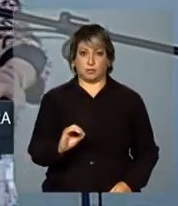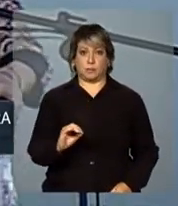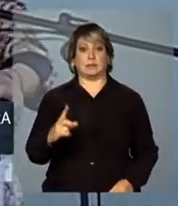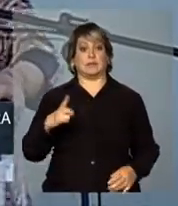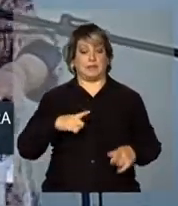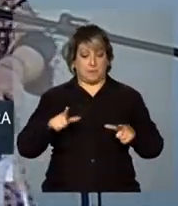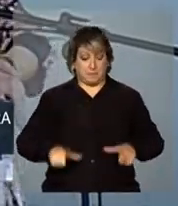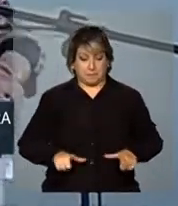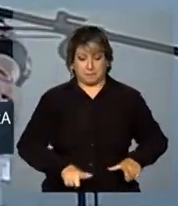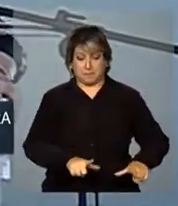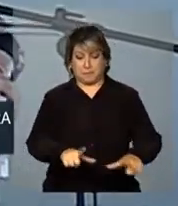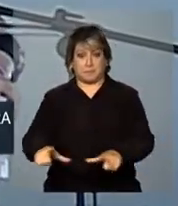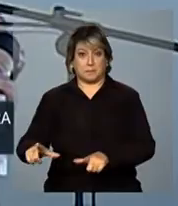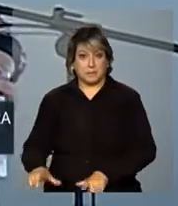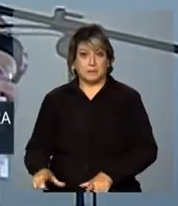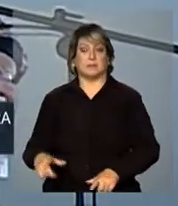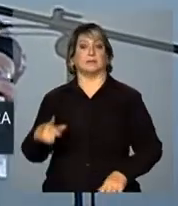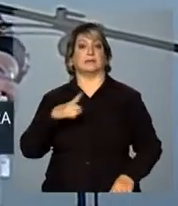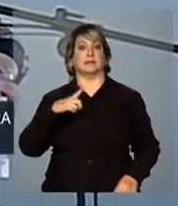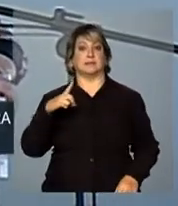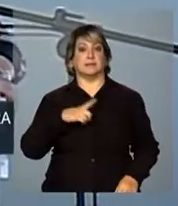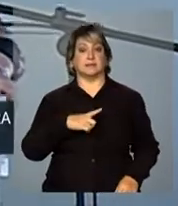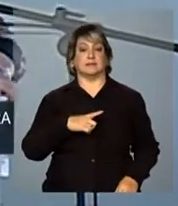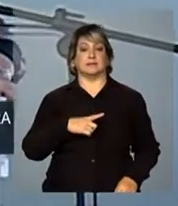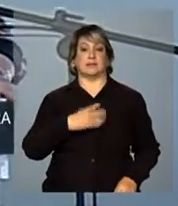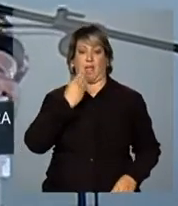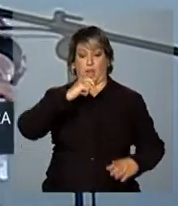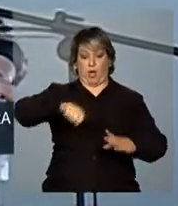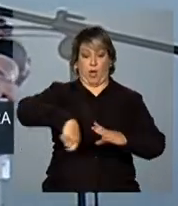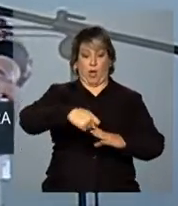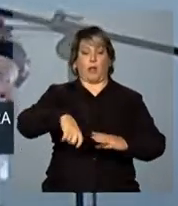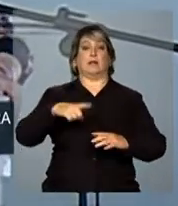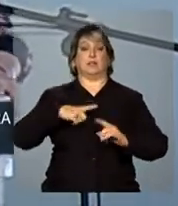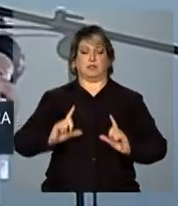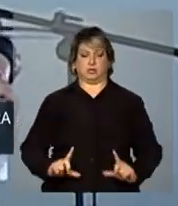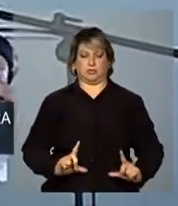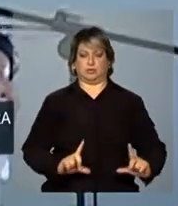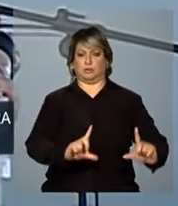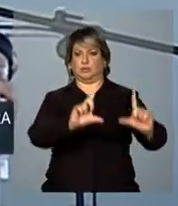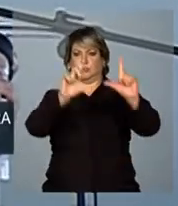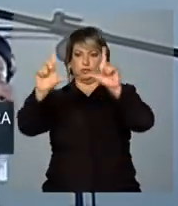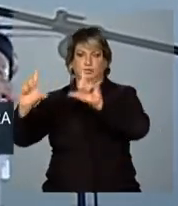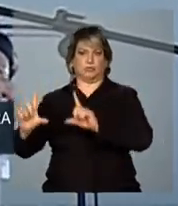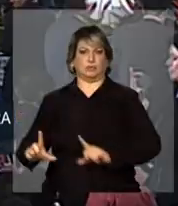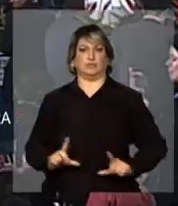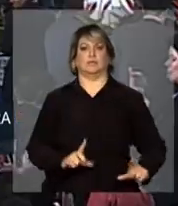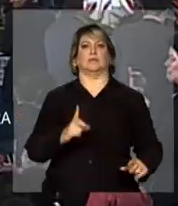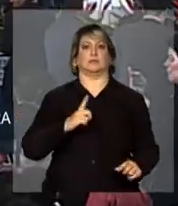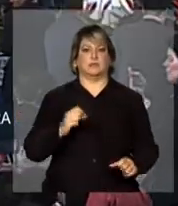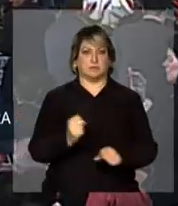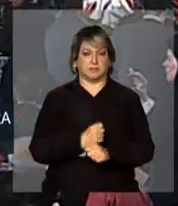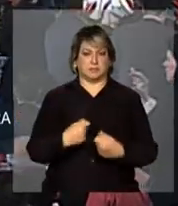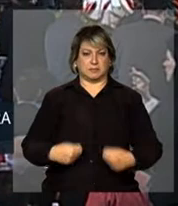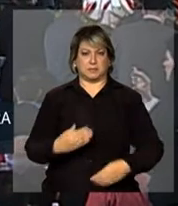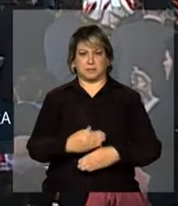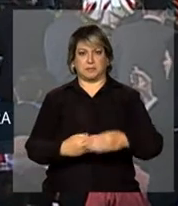piso, uma casa em que a cozinha tenha azulejo.